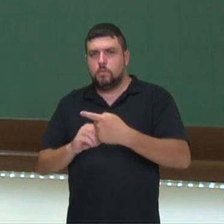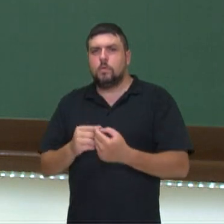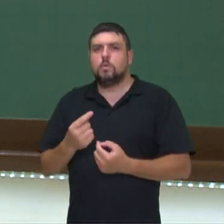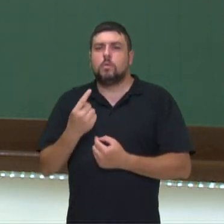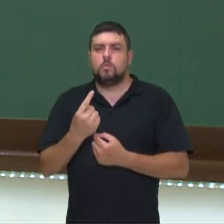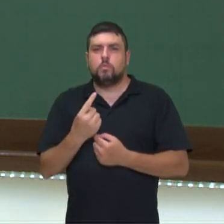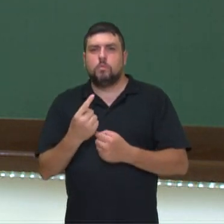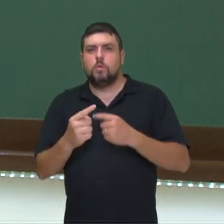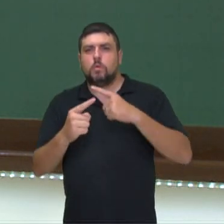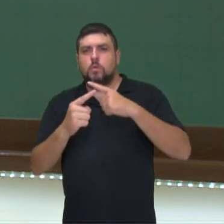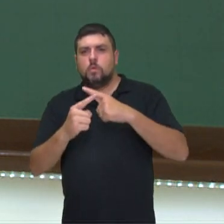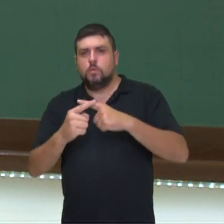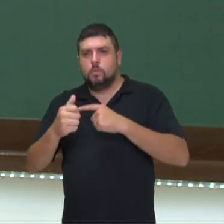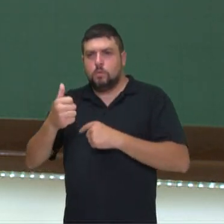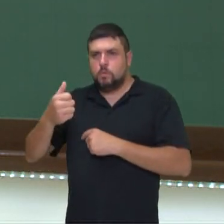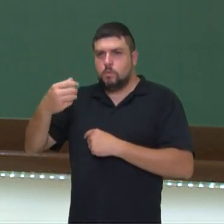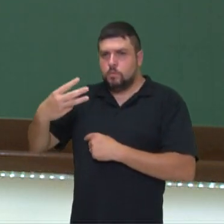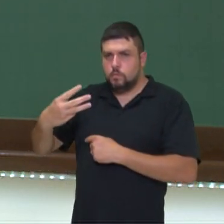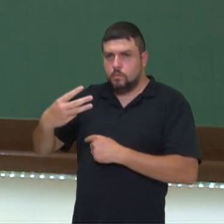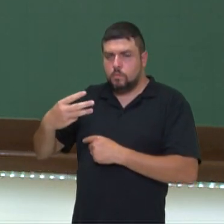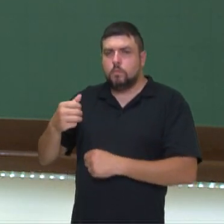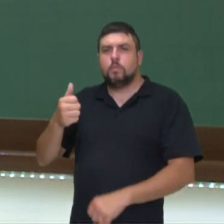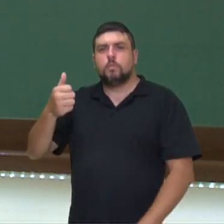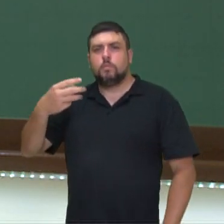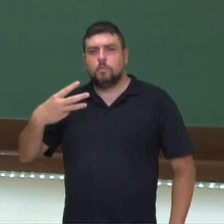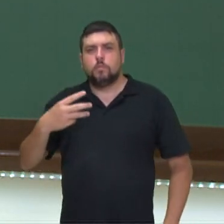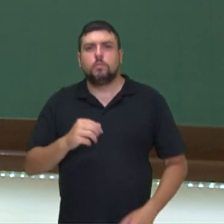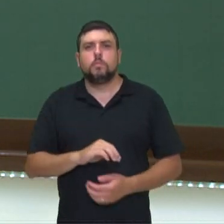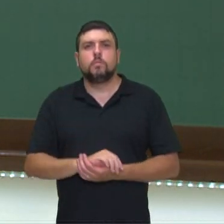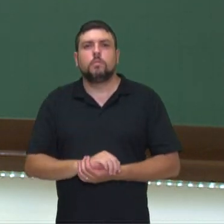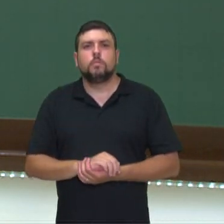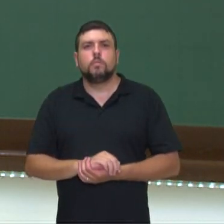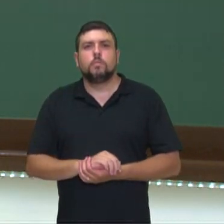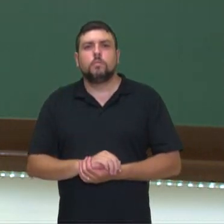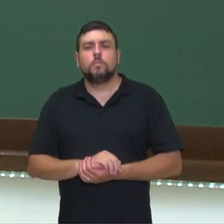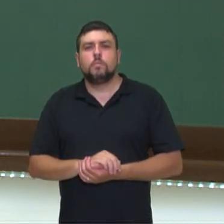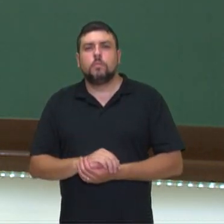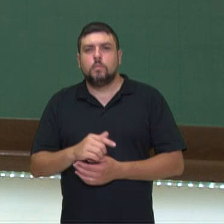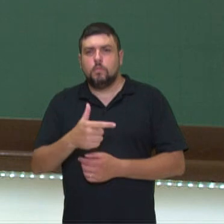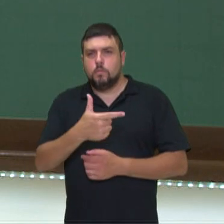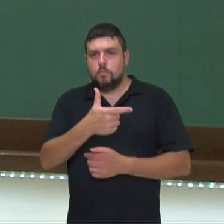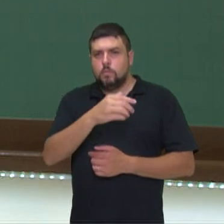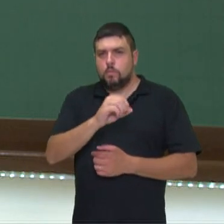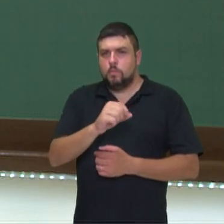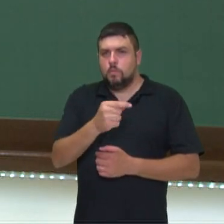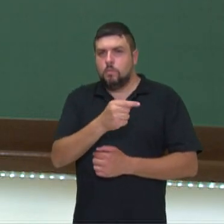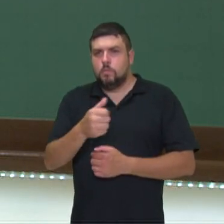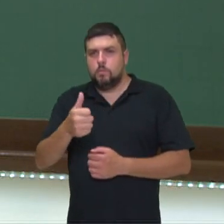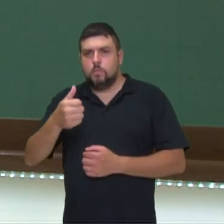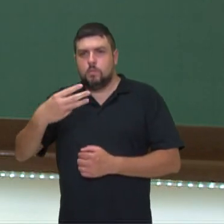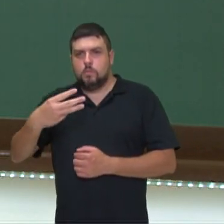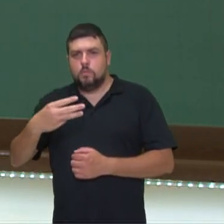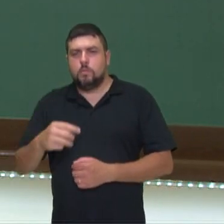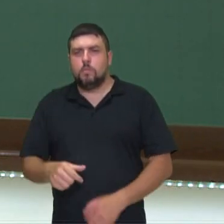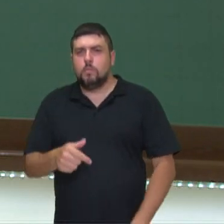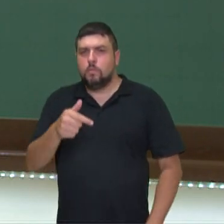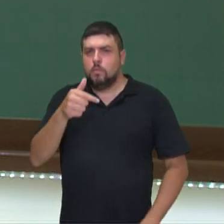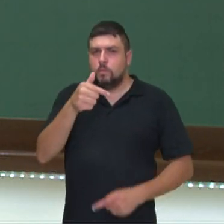vezes 13, 13. E quanto que dá 20 menos 13? 7 20avos.